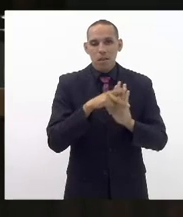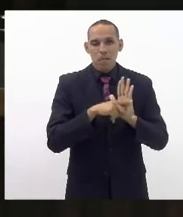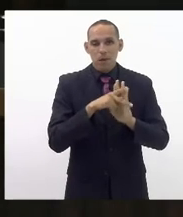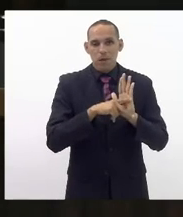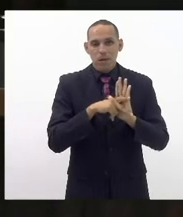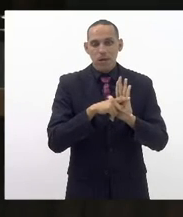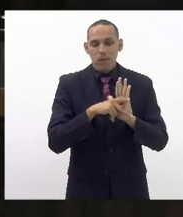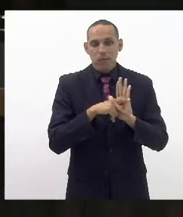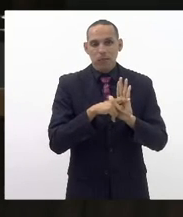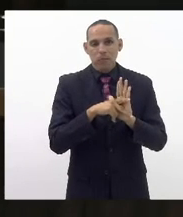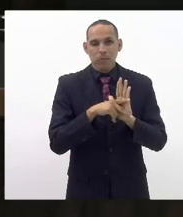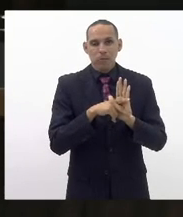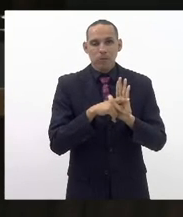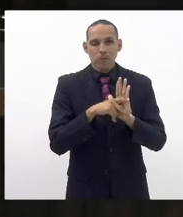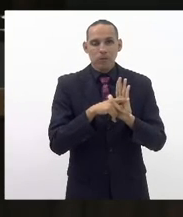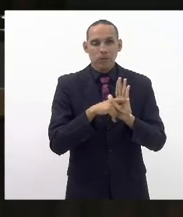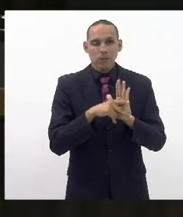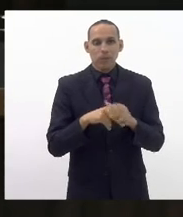projeto